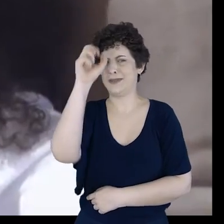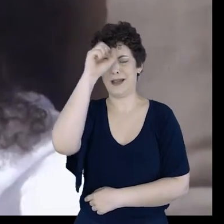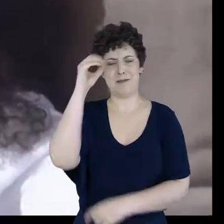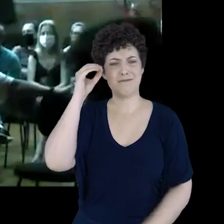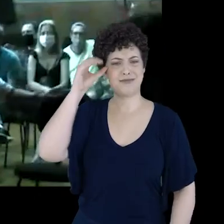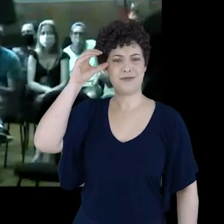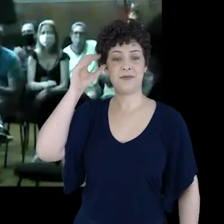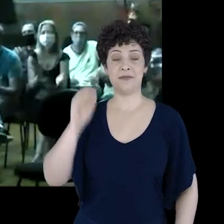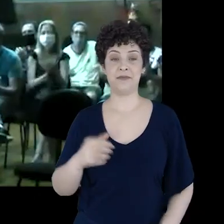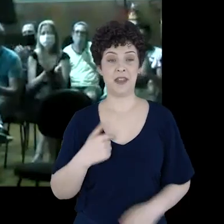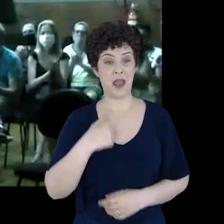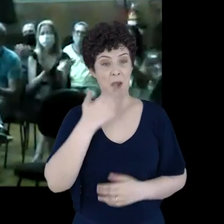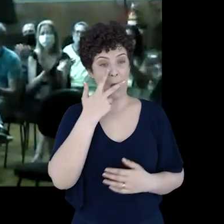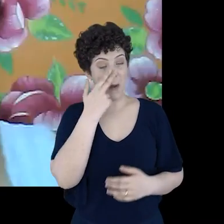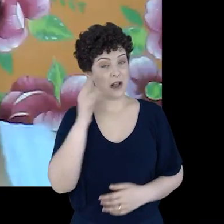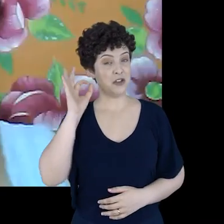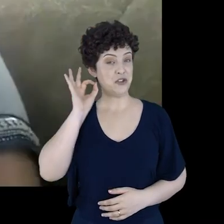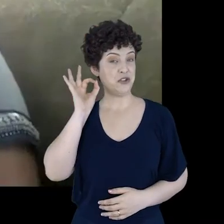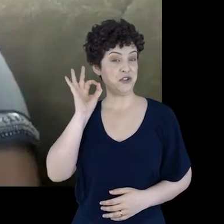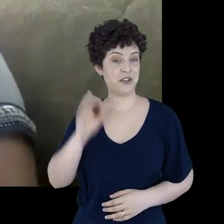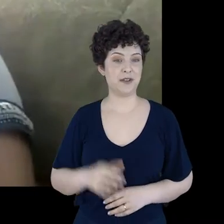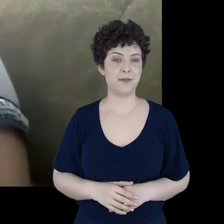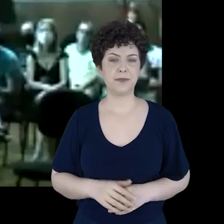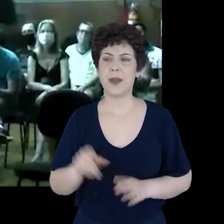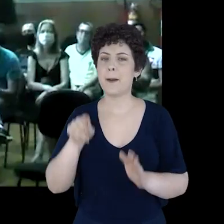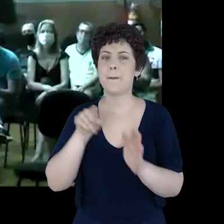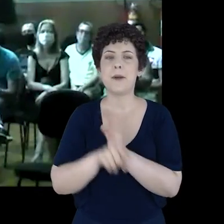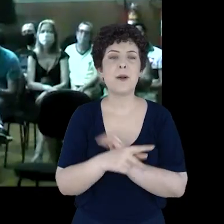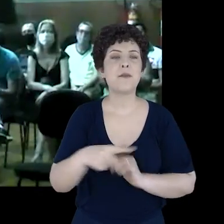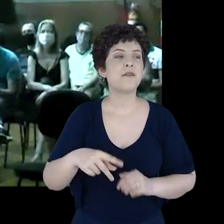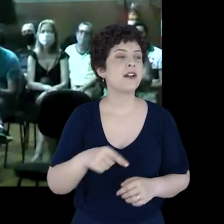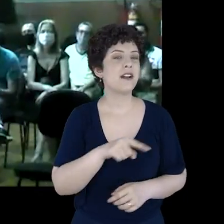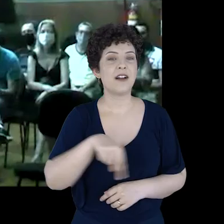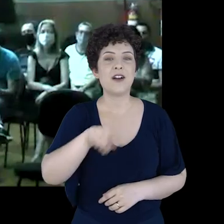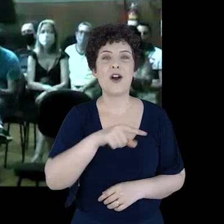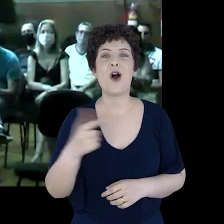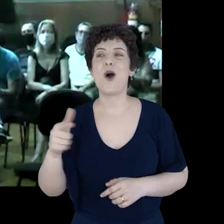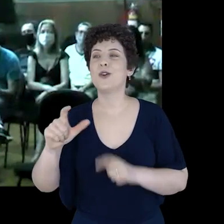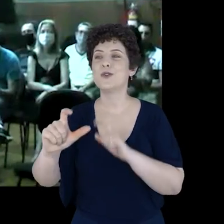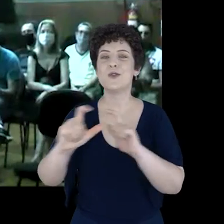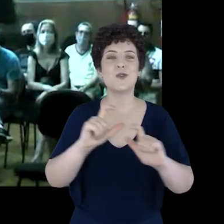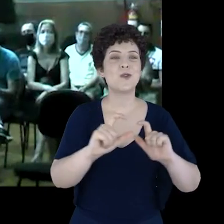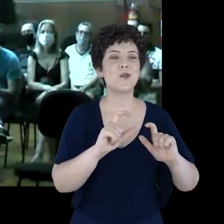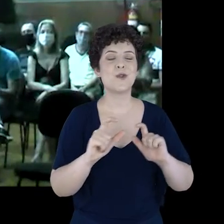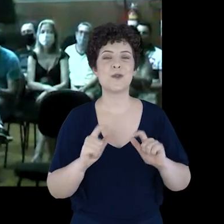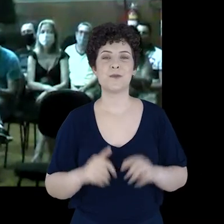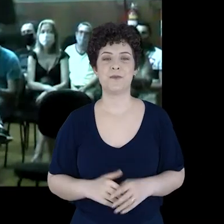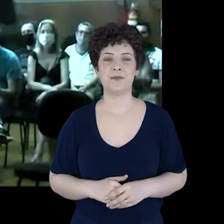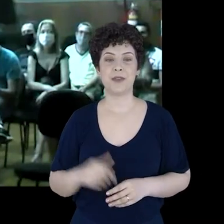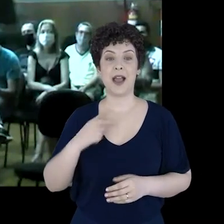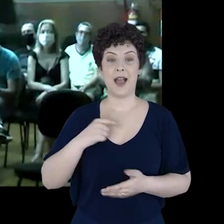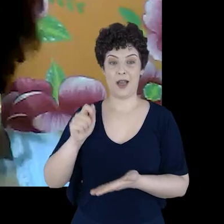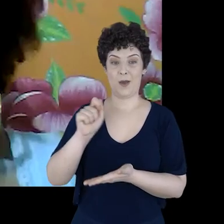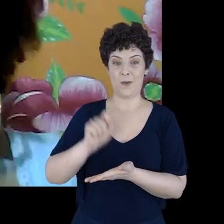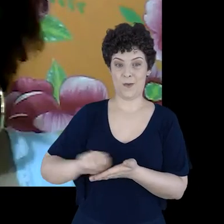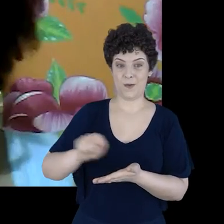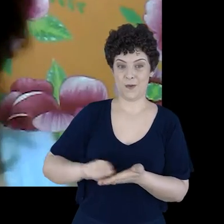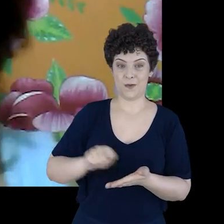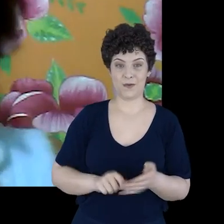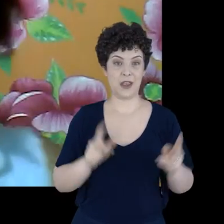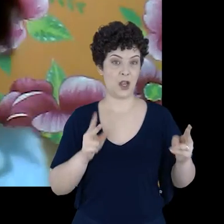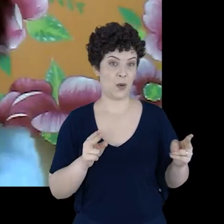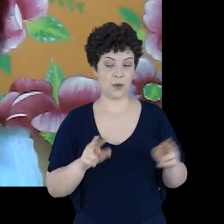aprendizado. Olhos castanhos. Achei chique. Mais alguém aí? Outros quebra-cabeças? Outras composições?